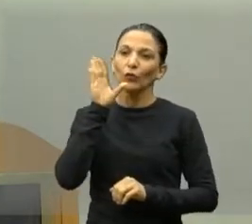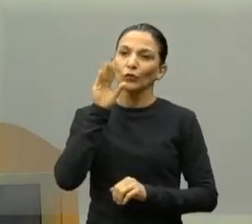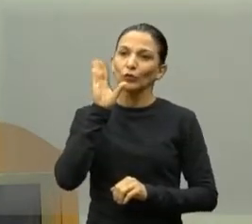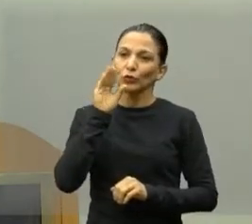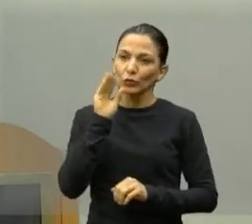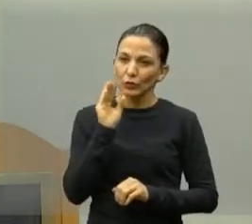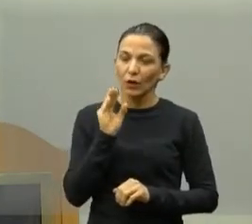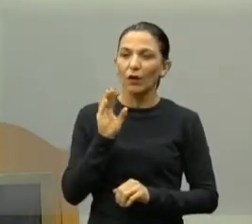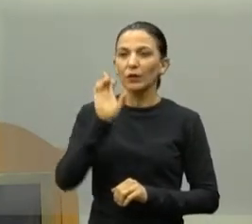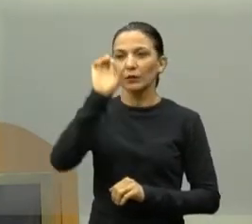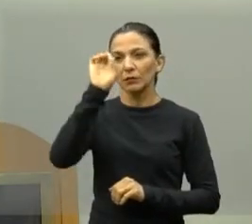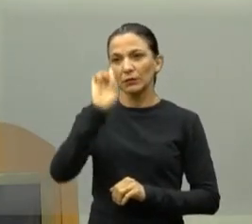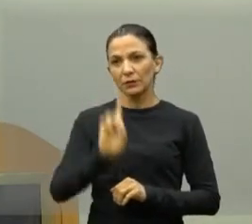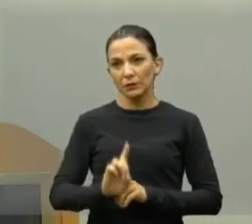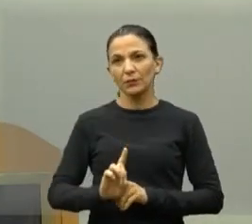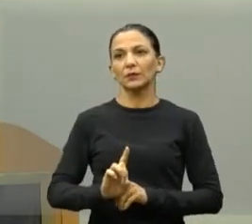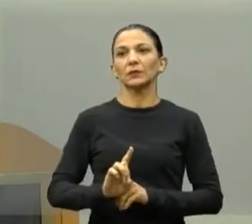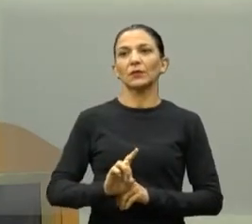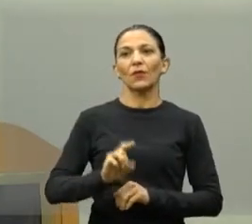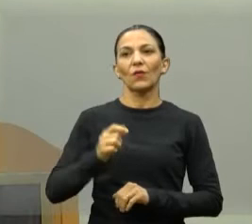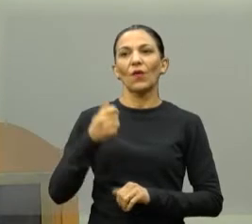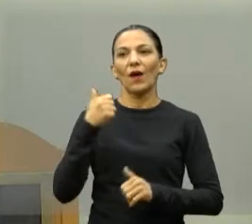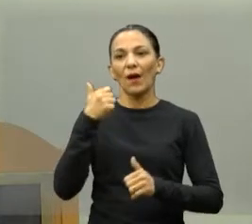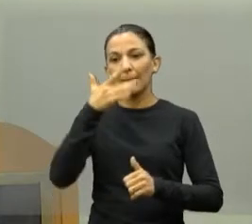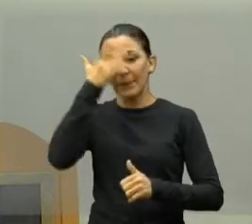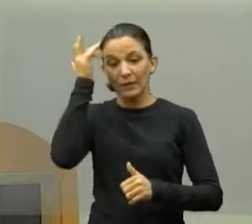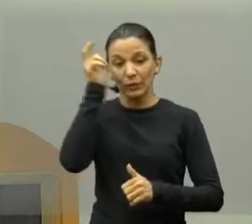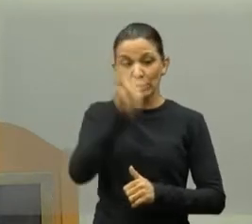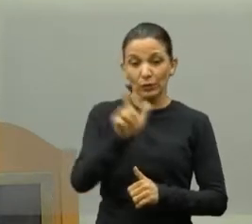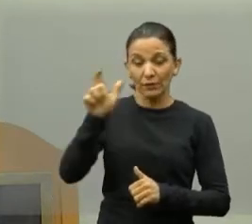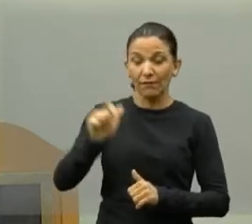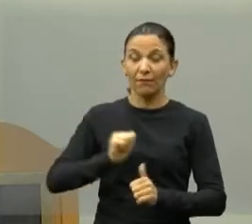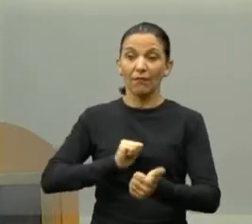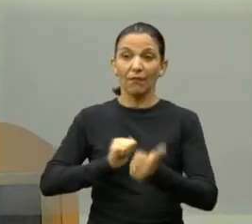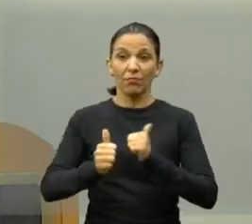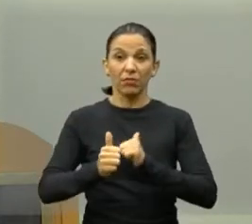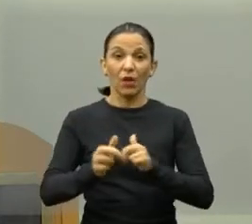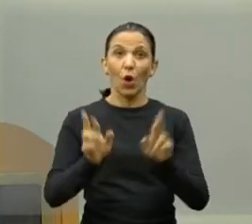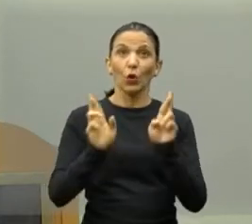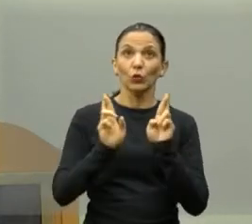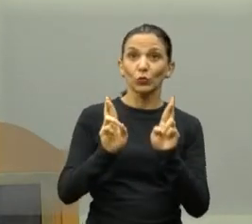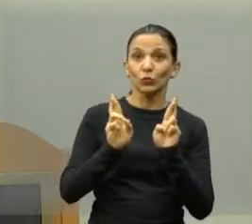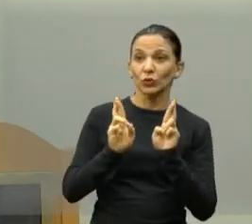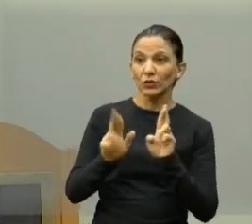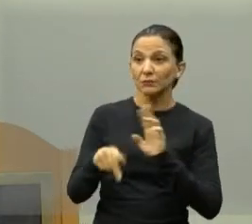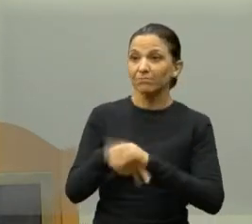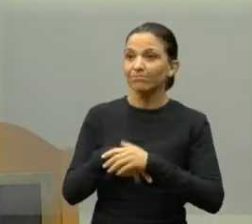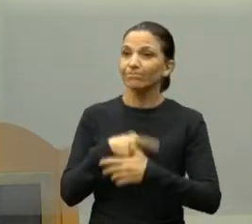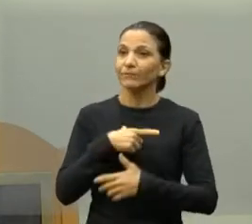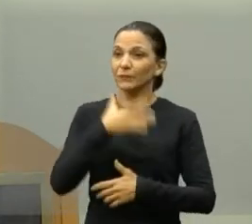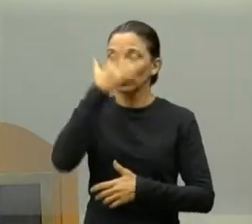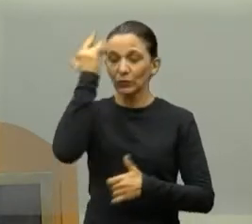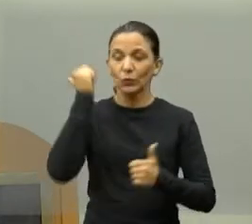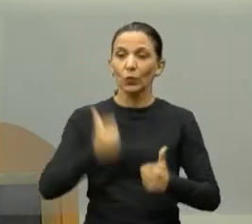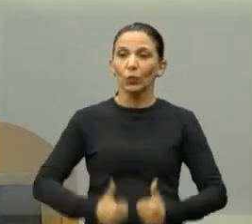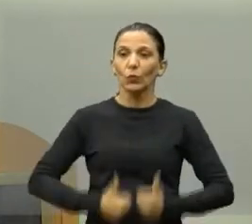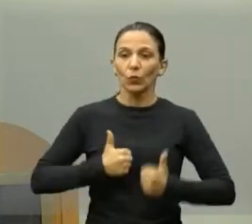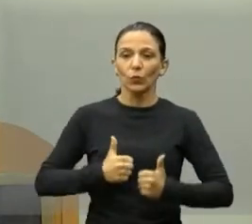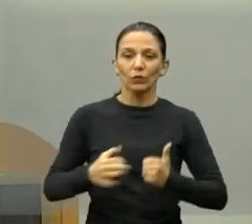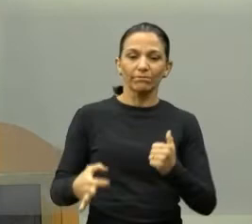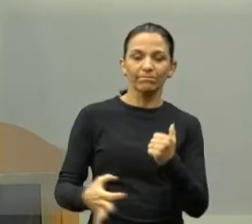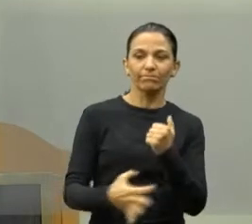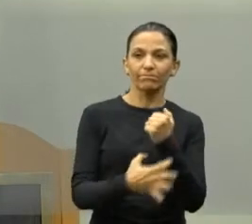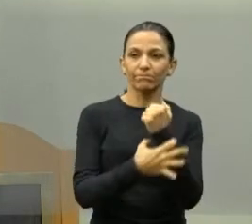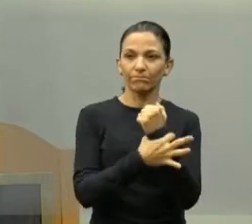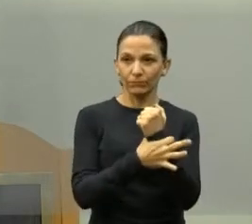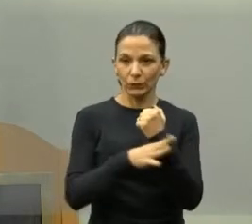toda a direção todos os atletas Principalmente as torcidas da Ferroviária ter orgulho de defender